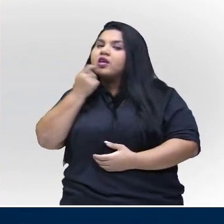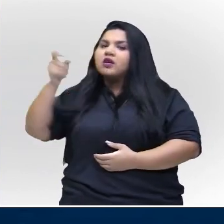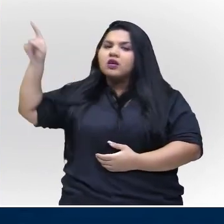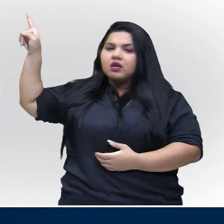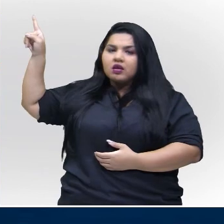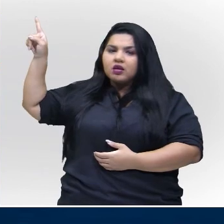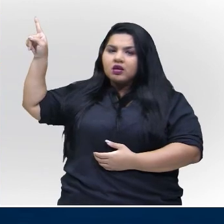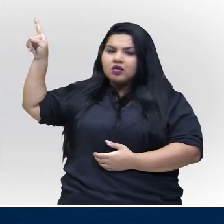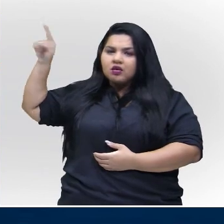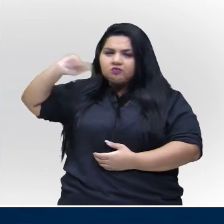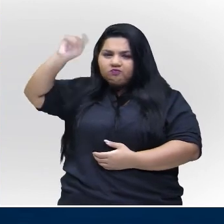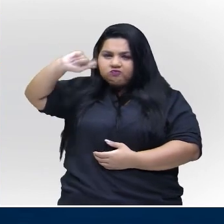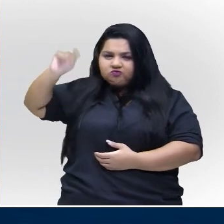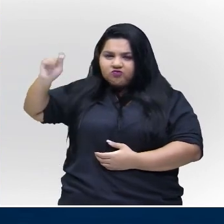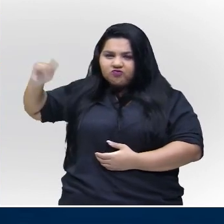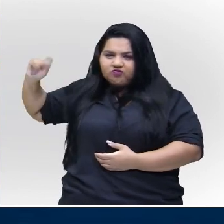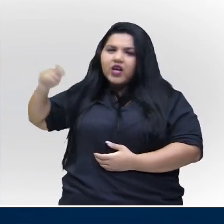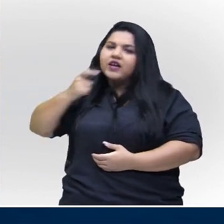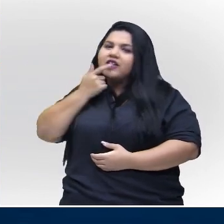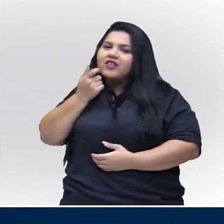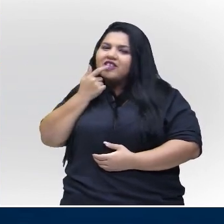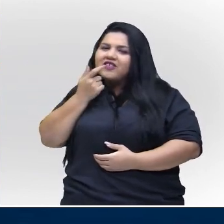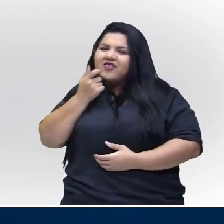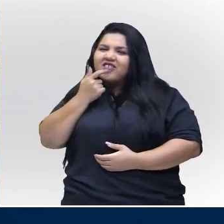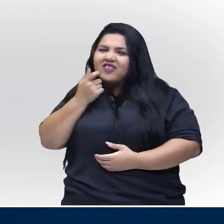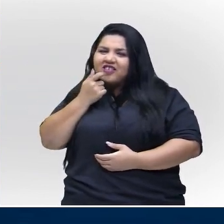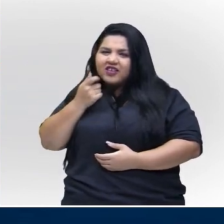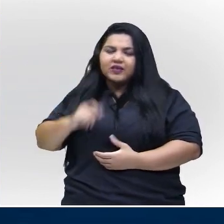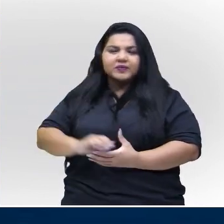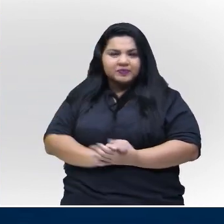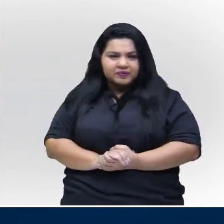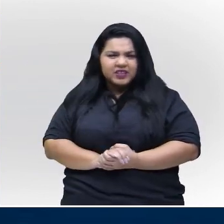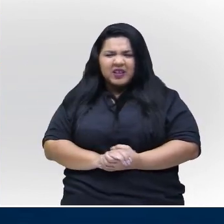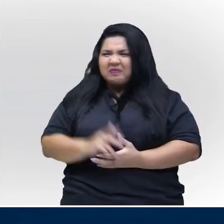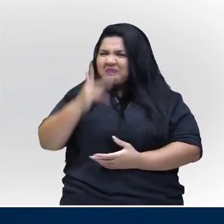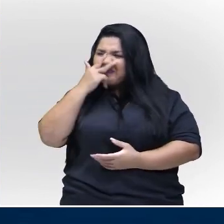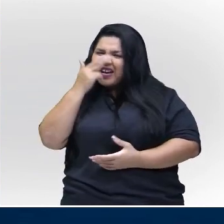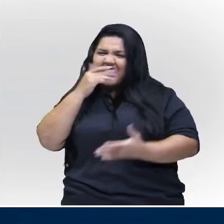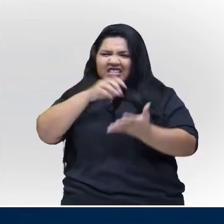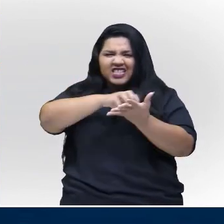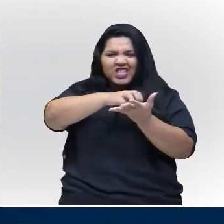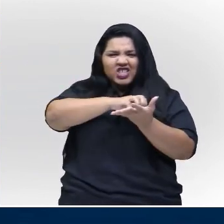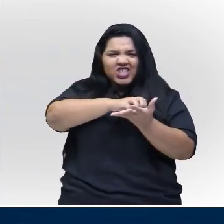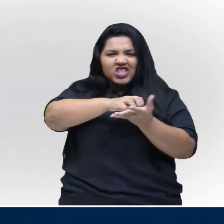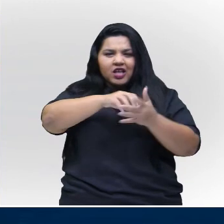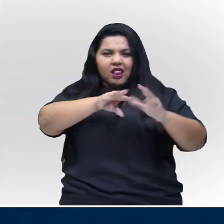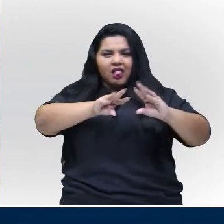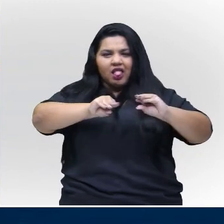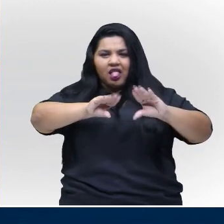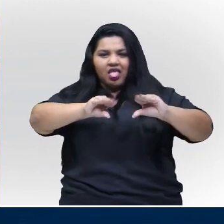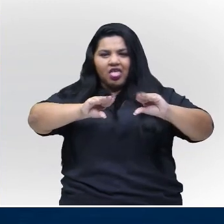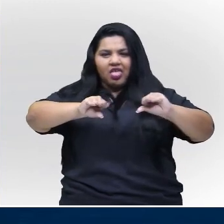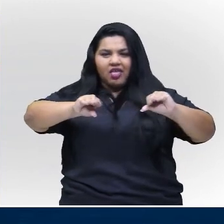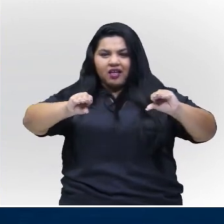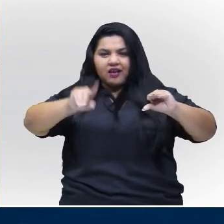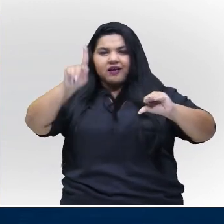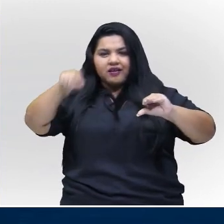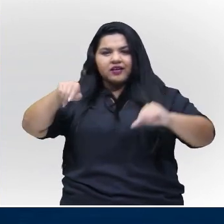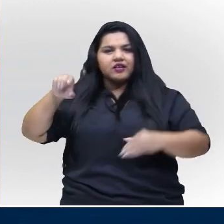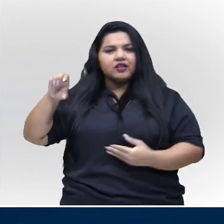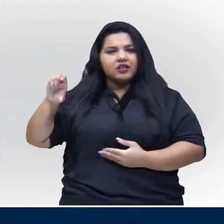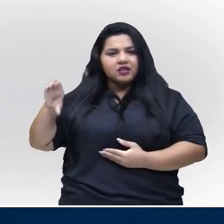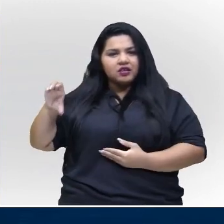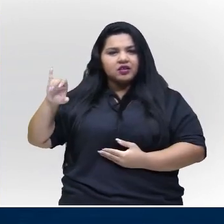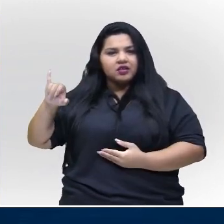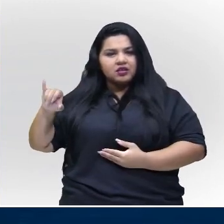parte aqui de vermelho que a gente está vendo, né? Que parece, ele tem um aspecto meio gelatinoso, como nós falamos, tudo isso aí é o citossol, é